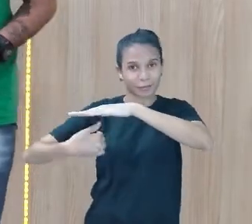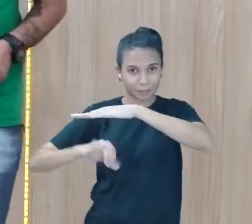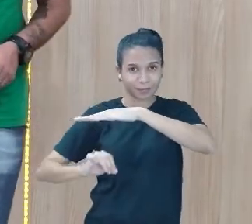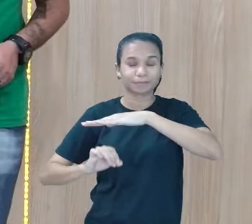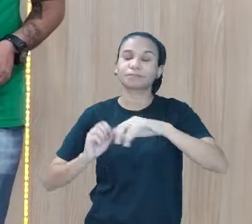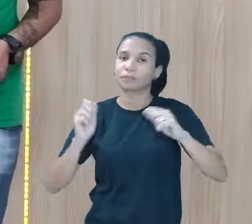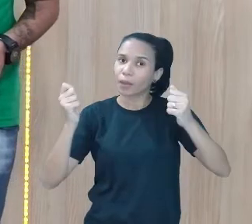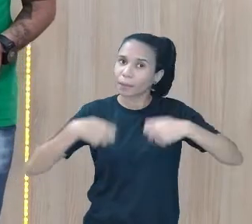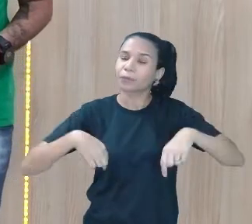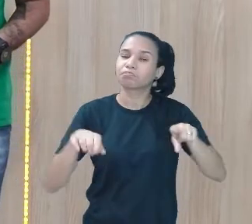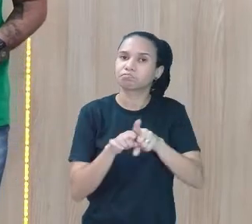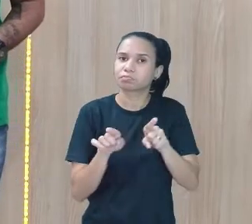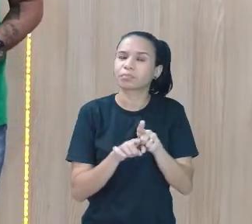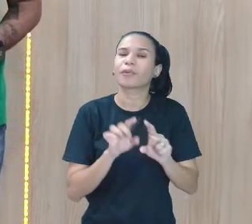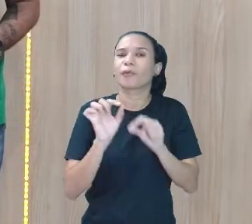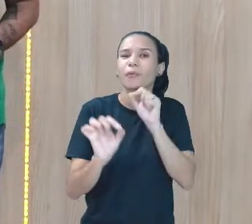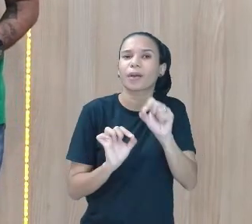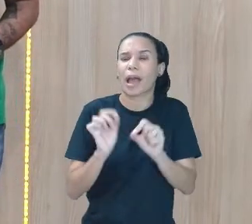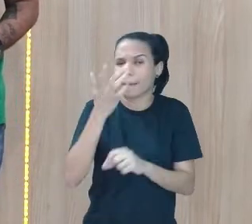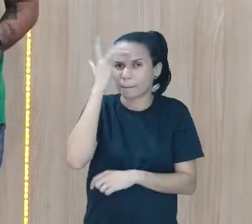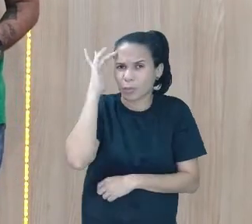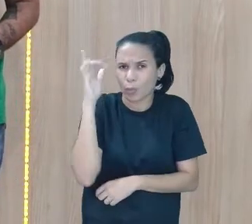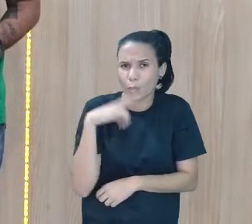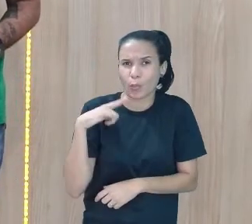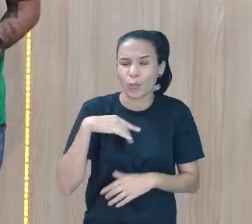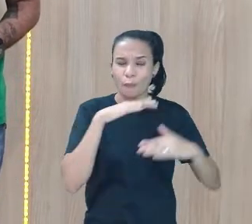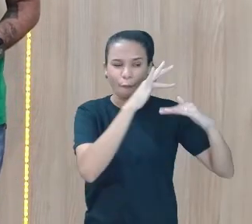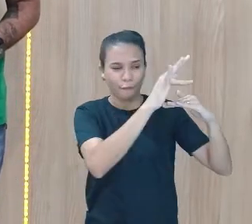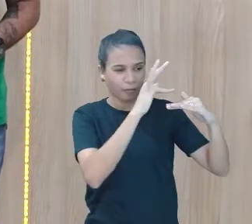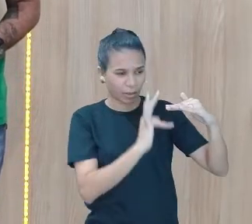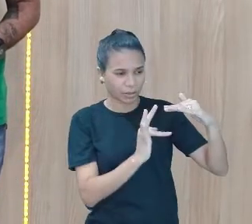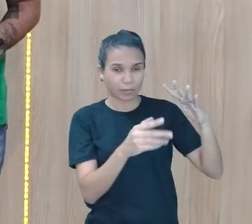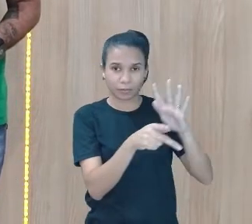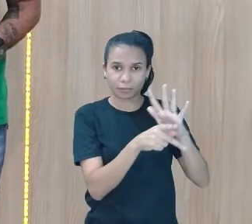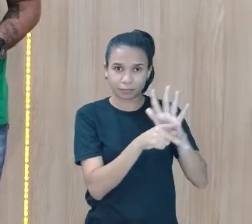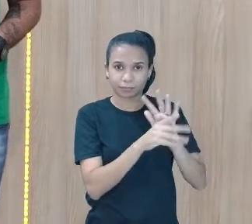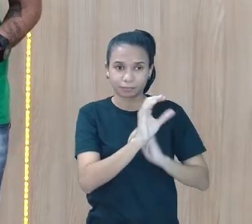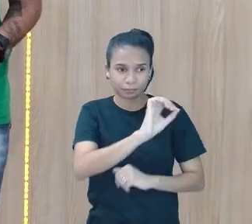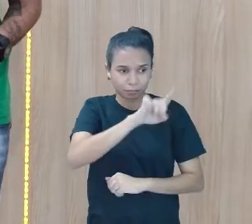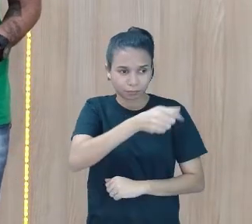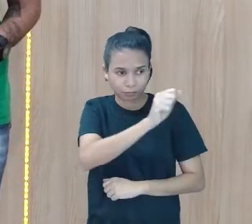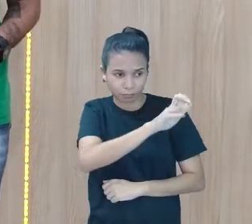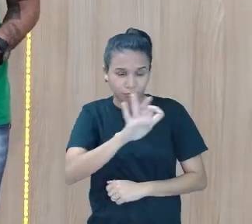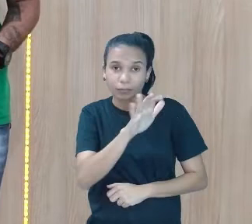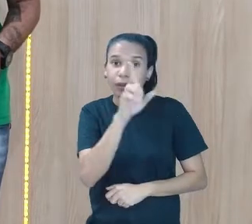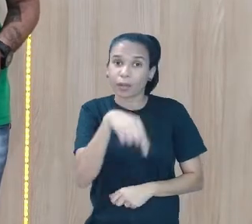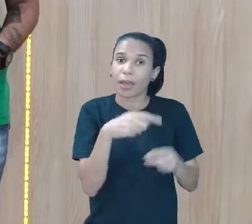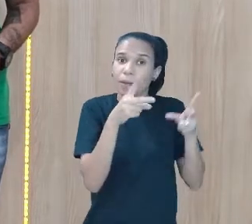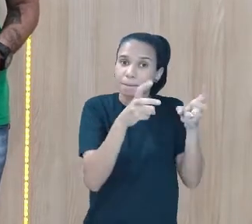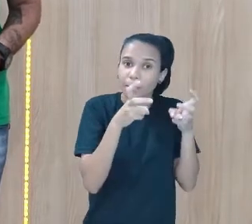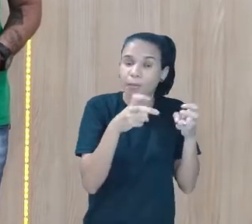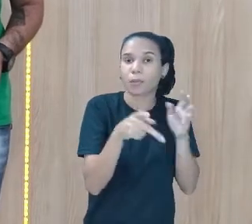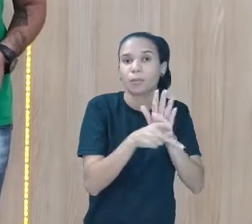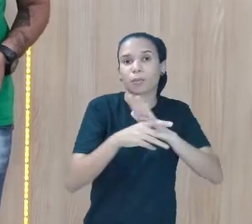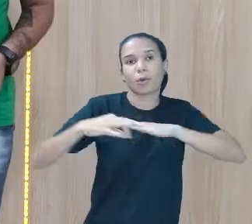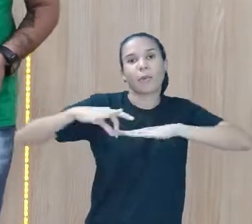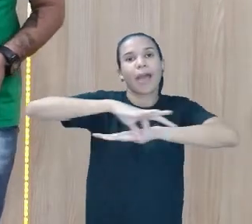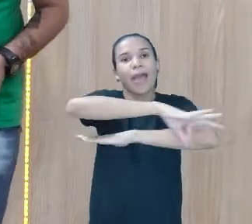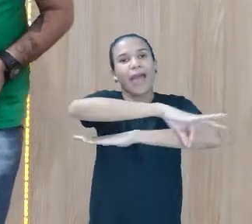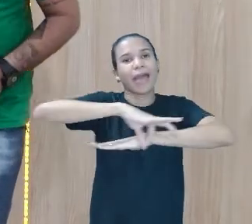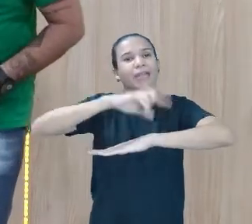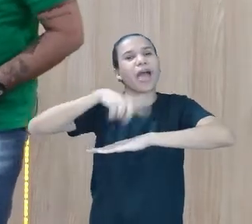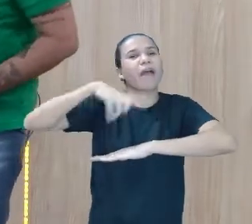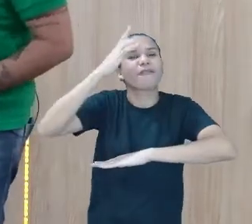10. E reforçando aquela coisa, né? Se você tem uma fração na sua forma decimal, a identificação na reta ela se